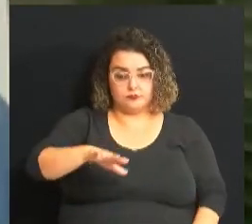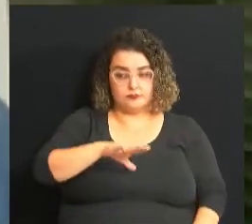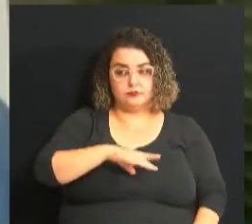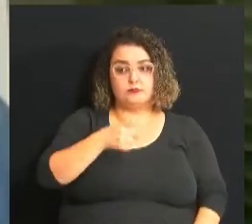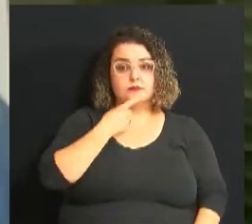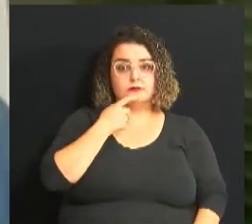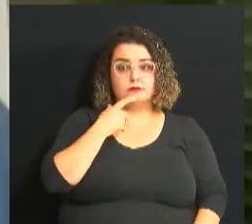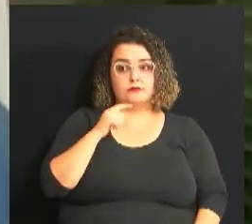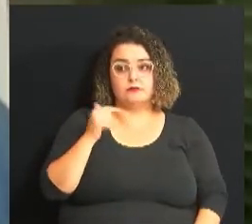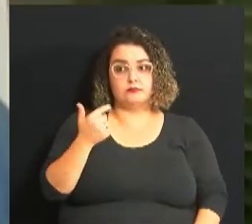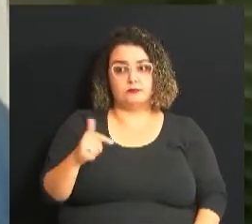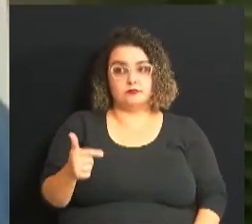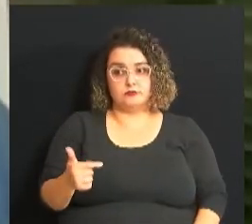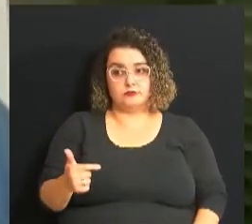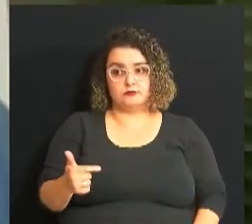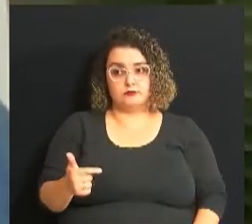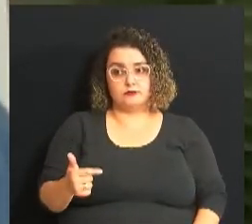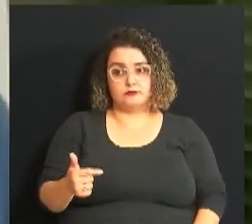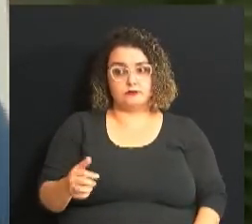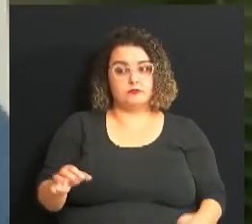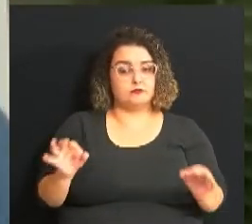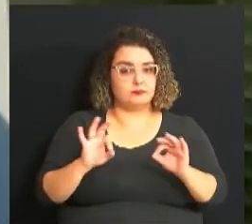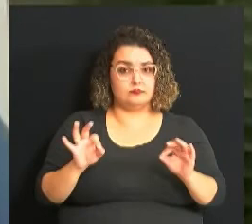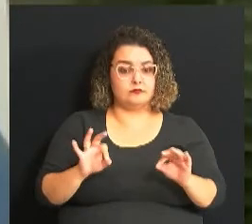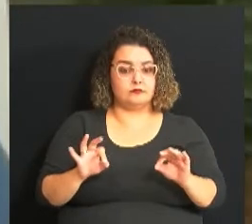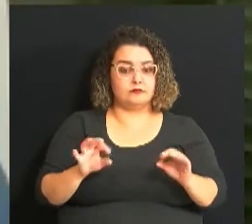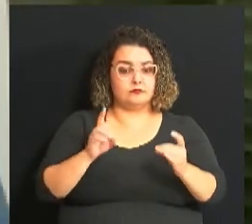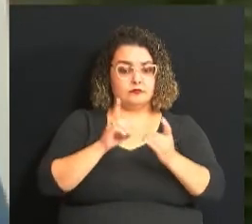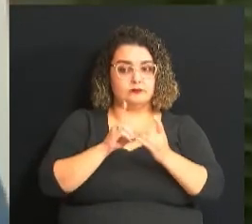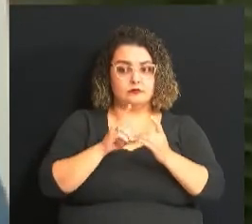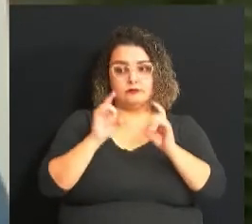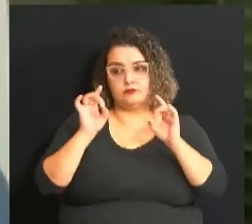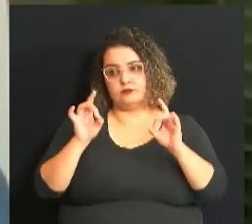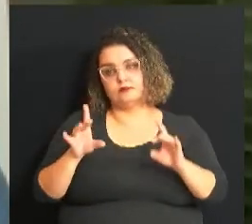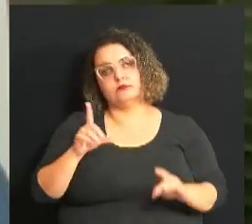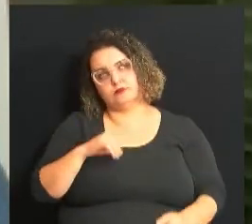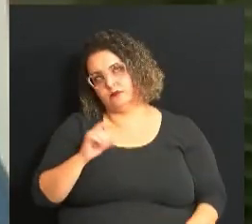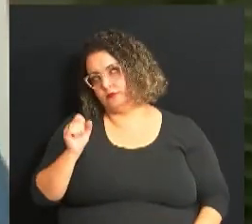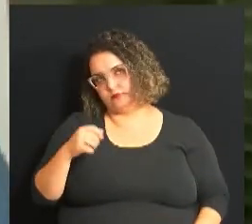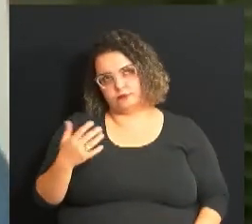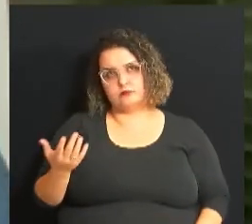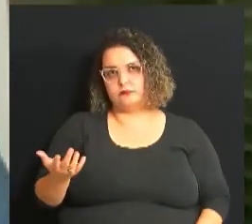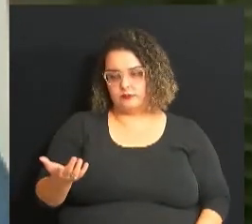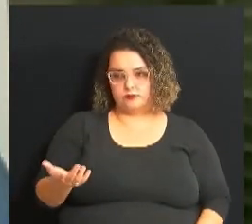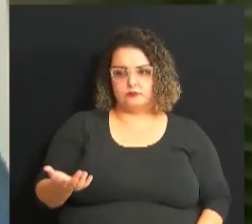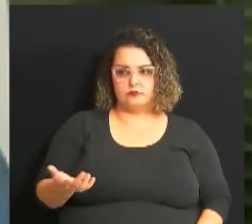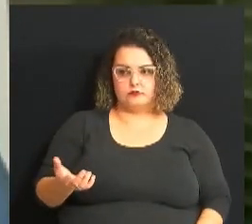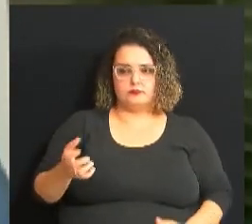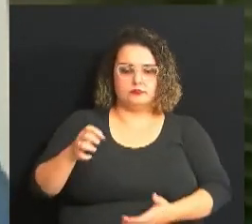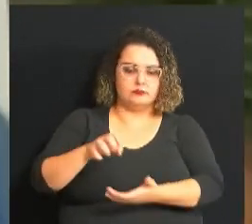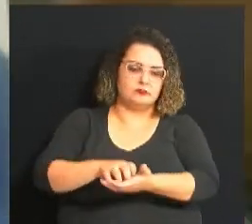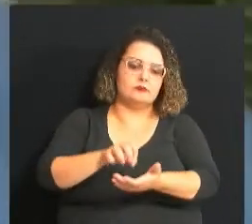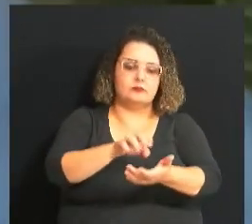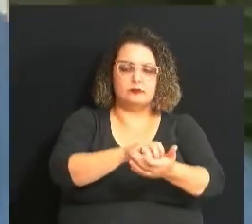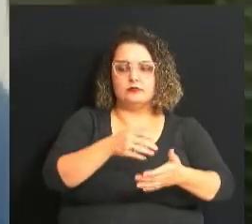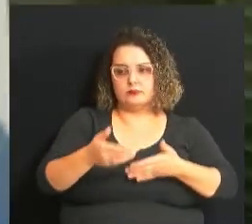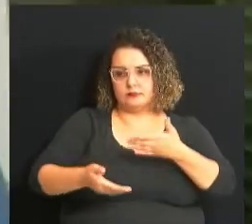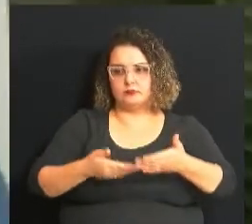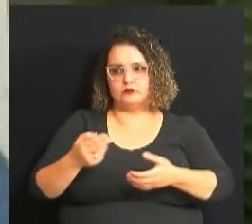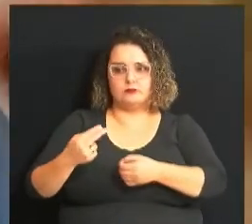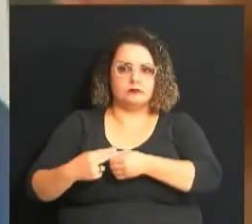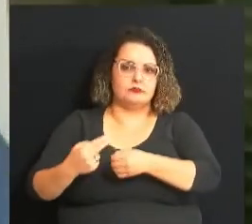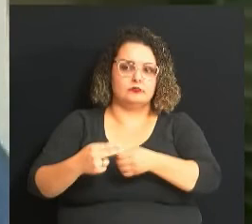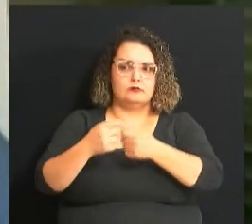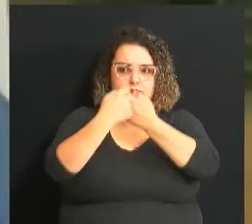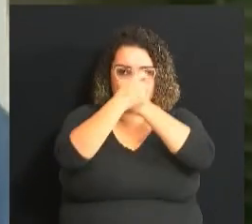tinha nenhum atendimento específico. Tem, assim, alguns centros que lidam lá, como o Unicamp, pouco essa coisa,